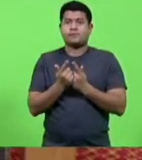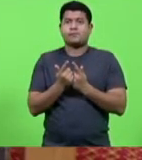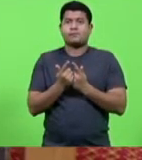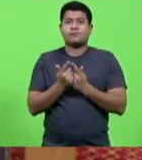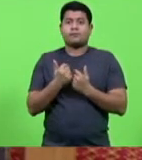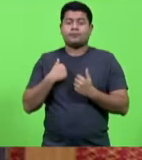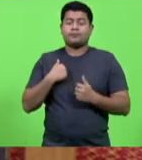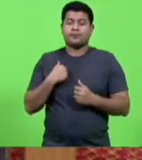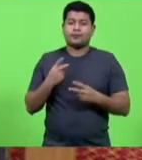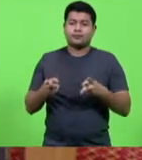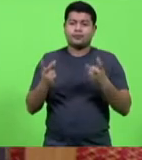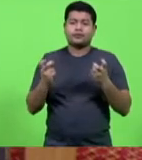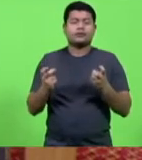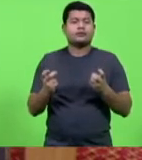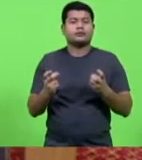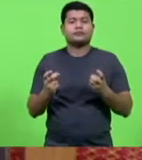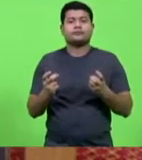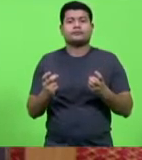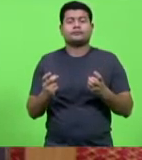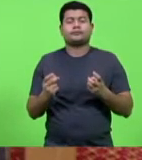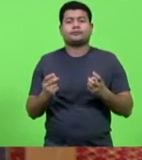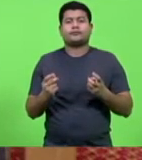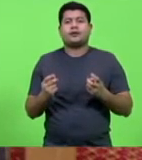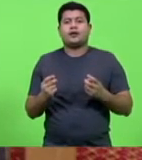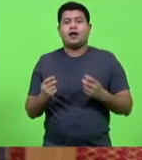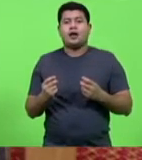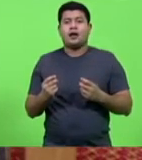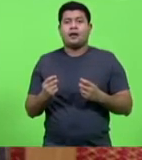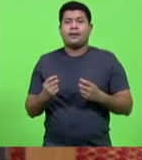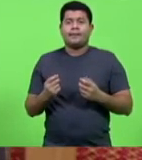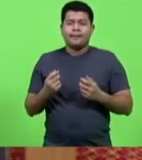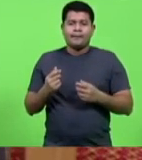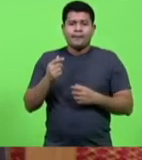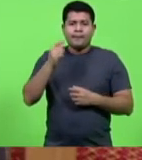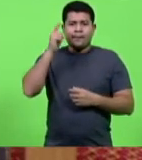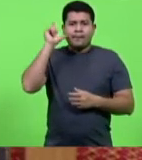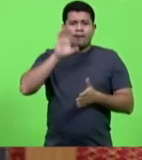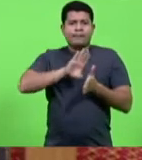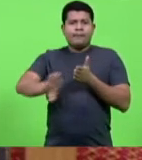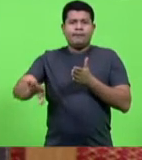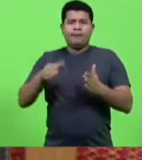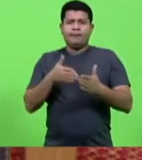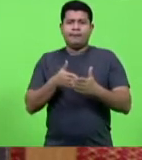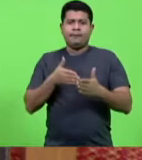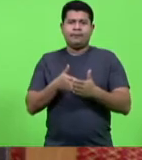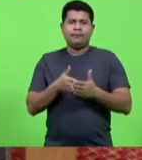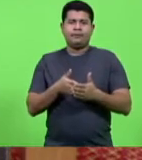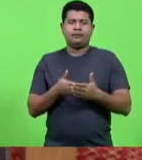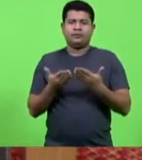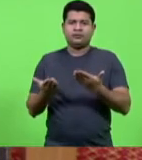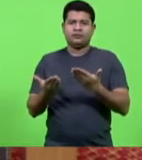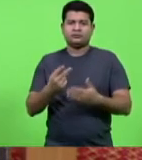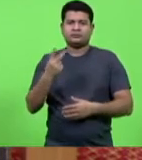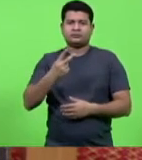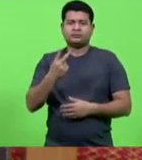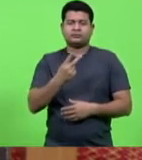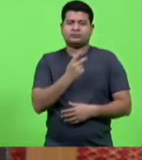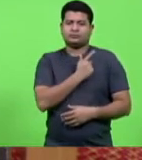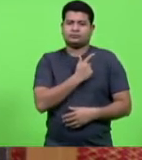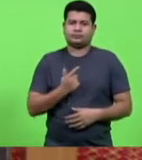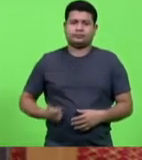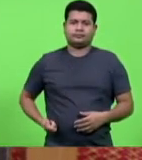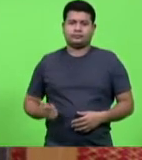aí a aprovação ontem, a rejeição do veto que a vice-governadora tinha posto